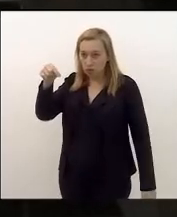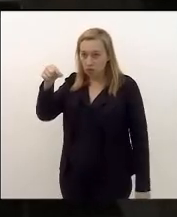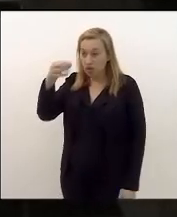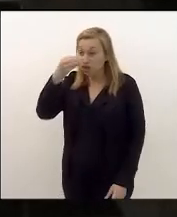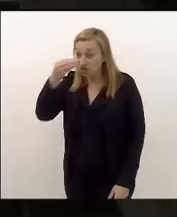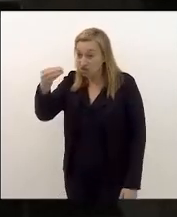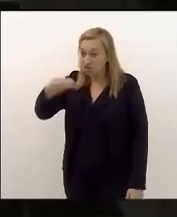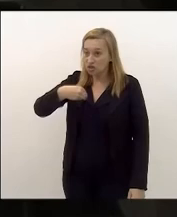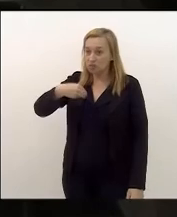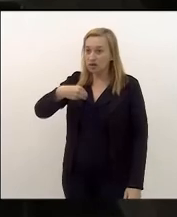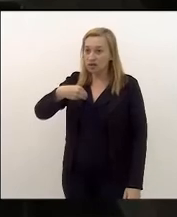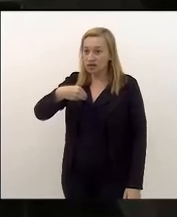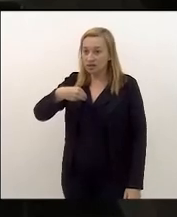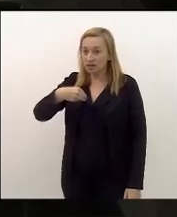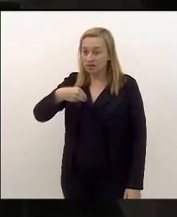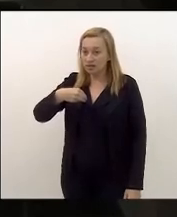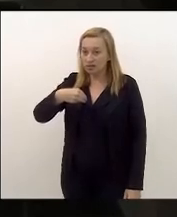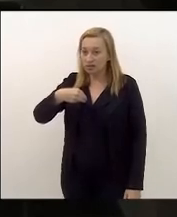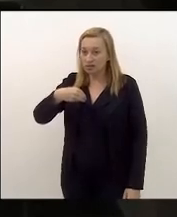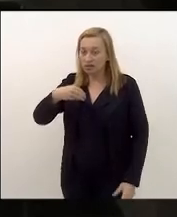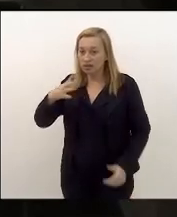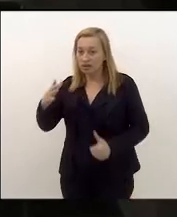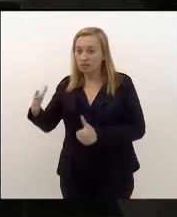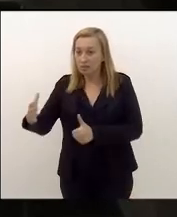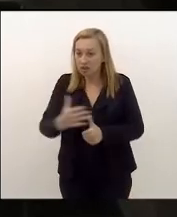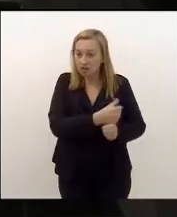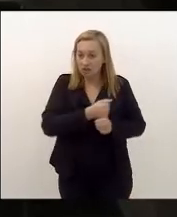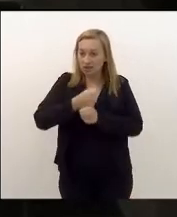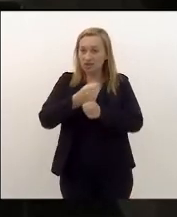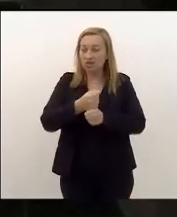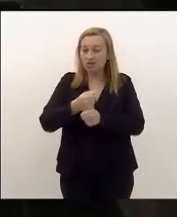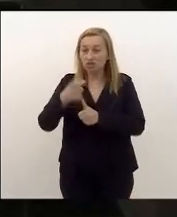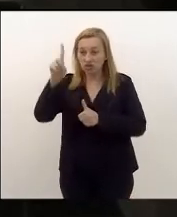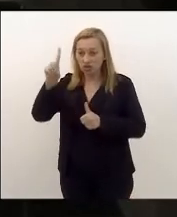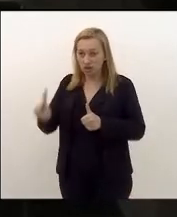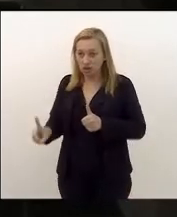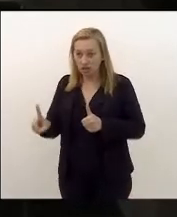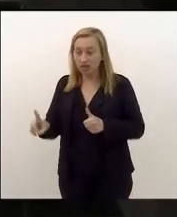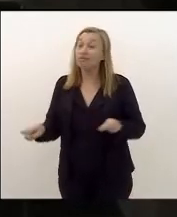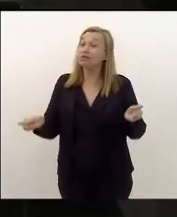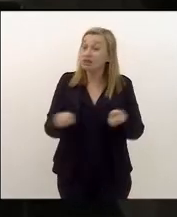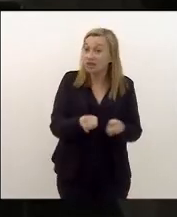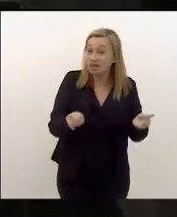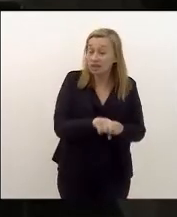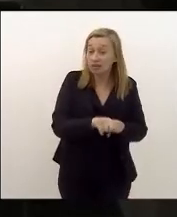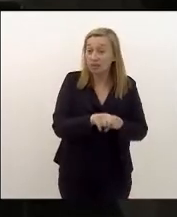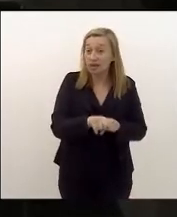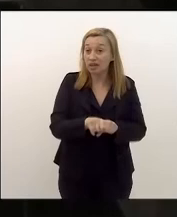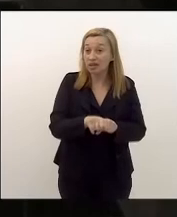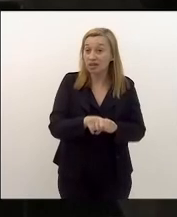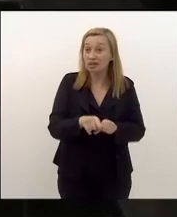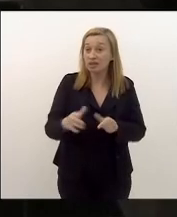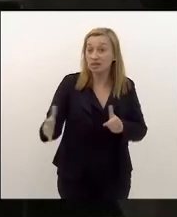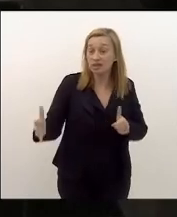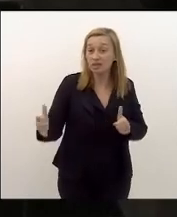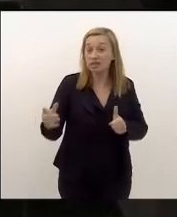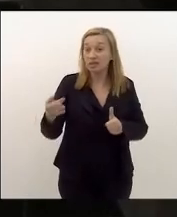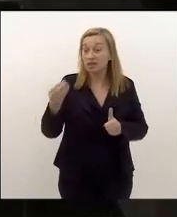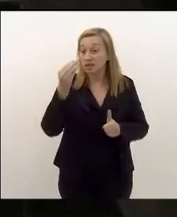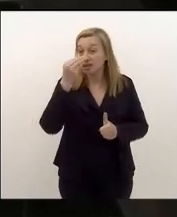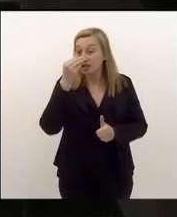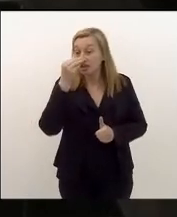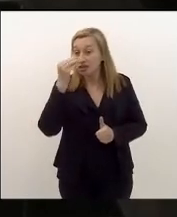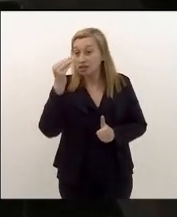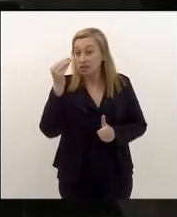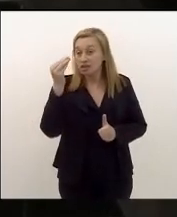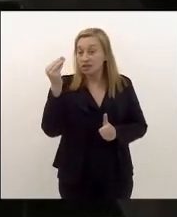renegado pelos fascistas de direita, mas também ser renegado pelos